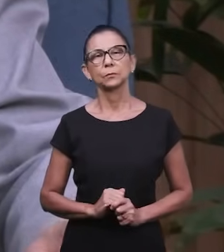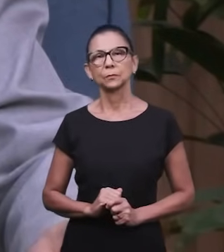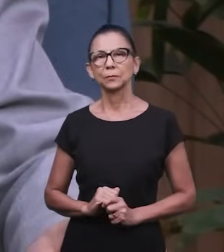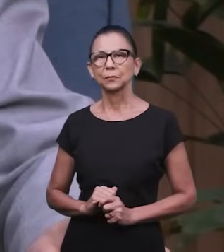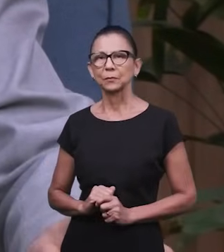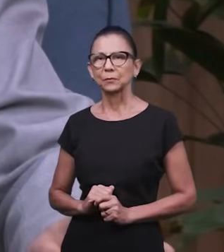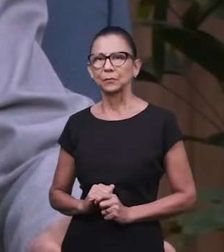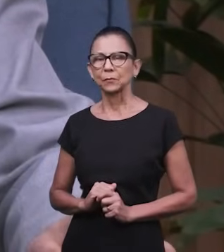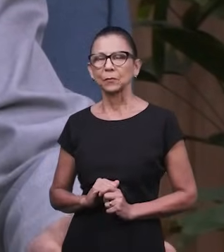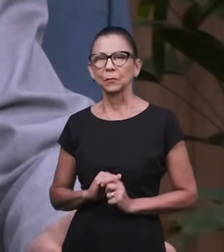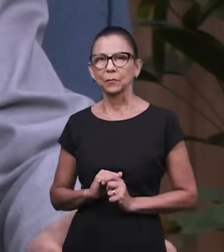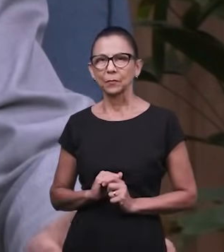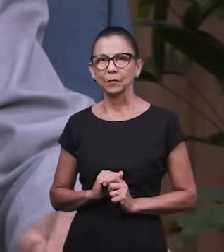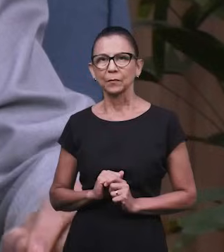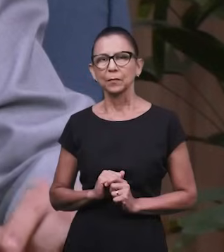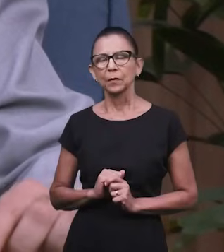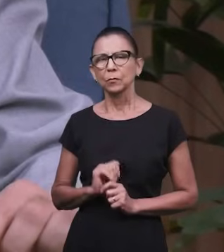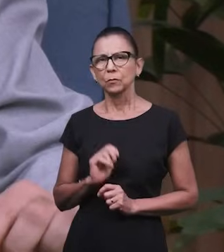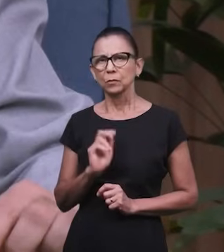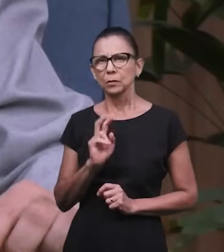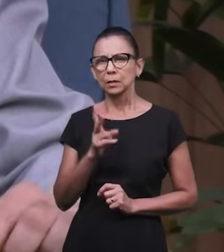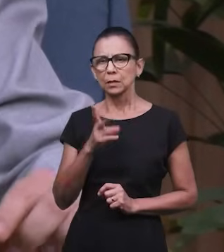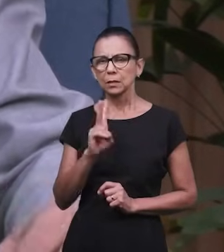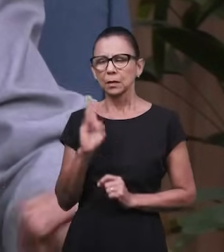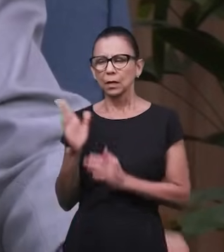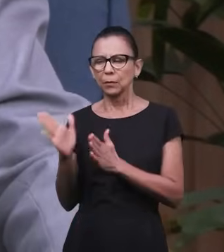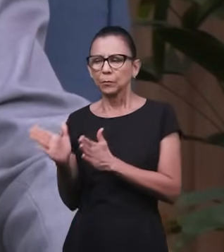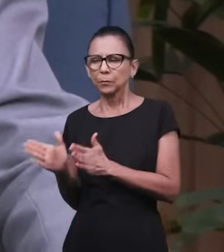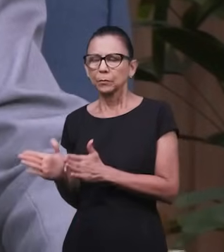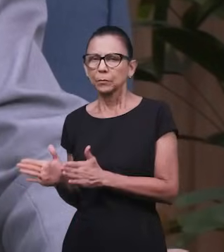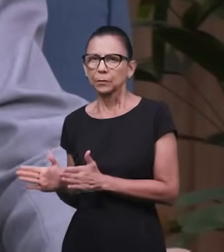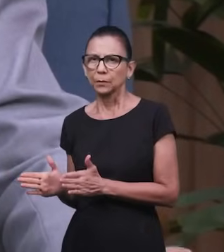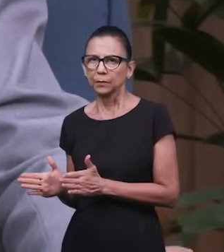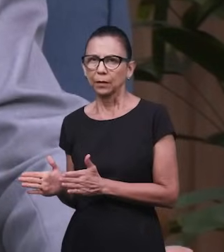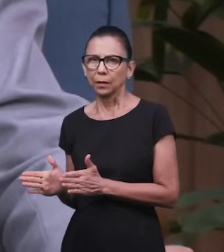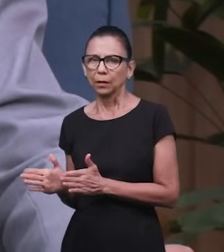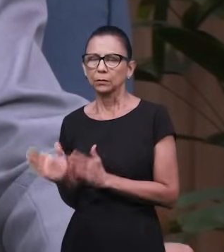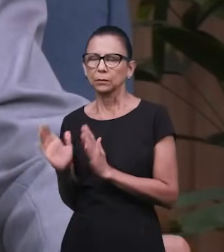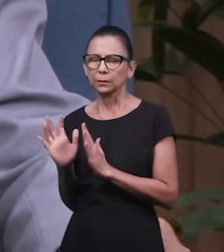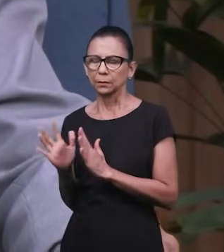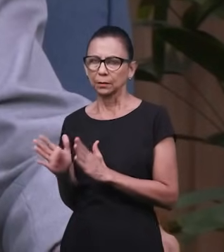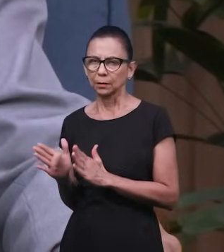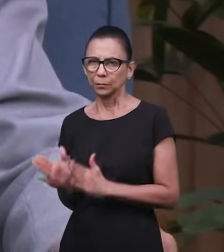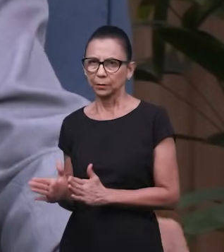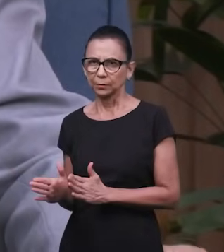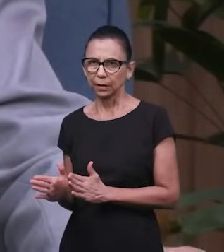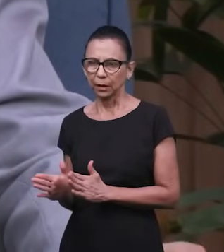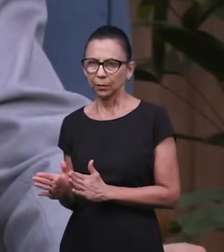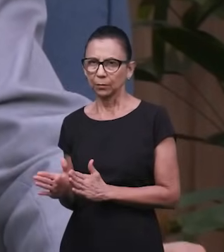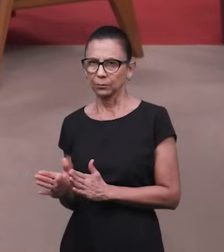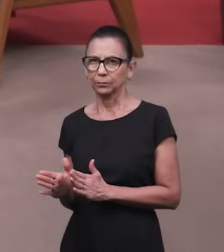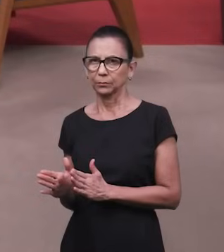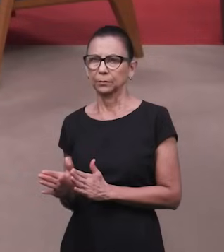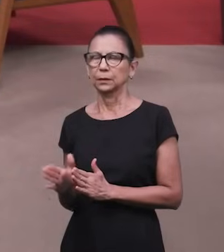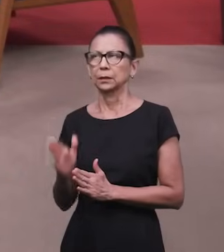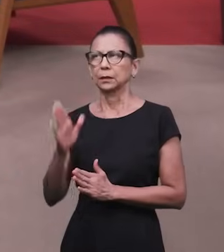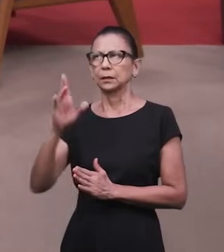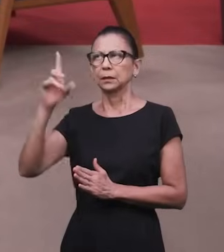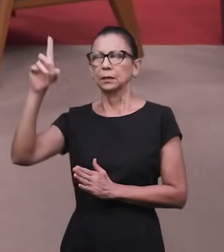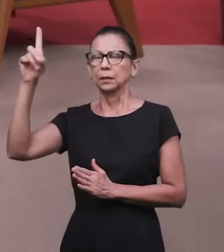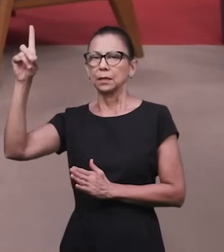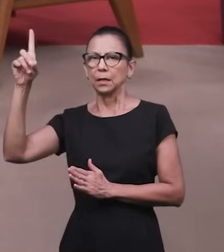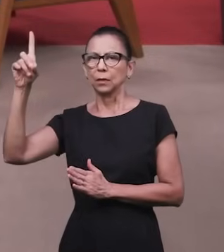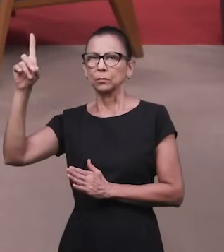não envelhece com o passar do tempo, a operação do Senhor também não envelhece. Ao contrário. Ao contrário. É novidade de vida. A